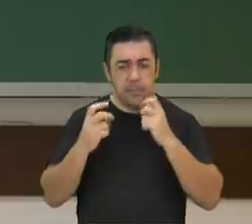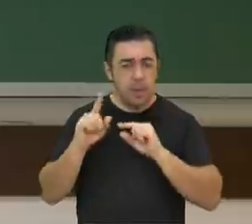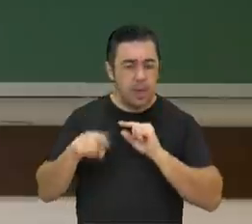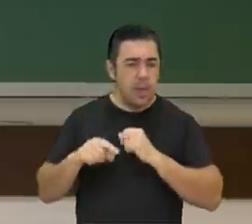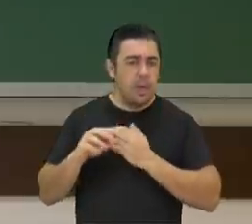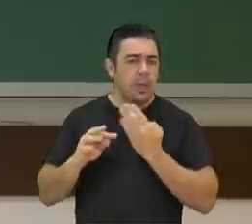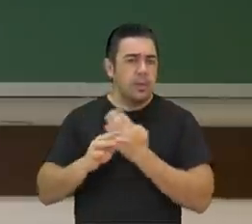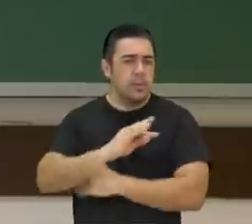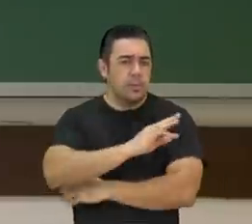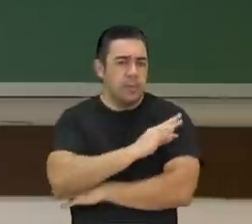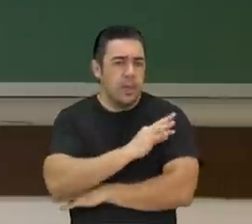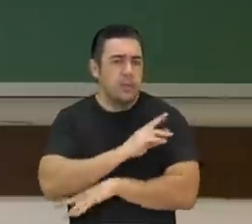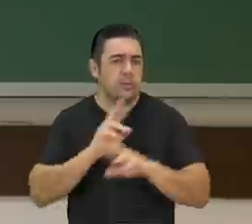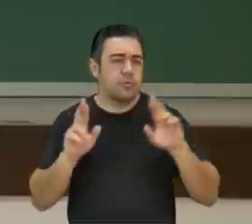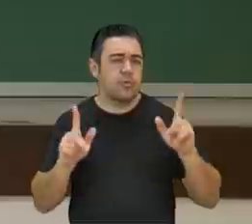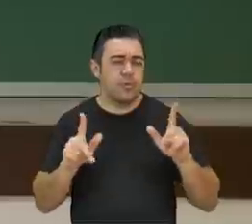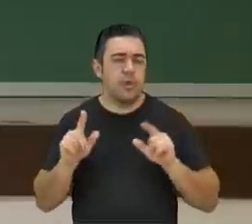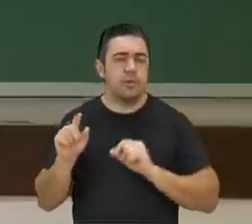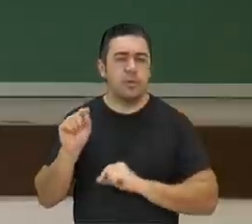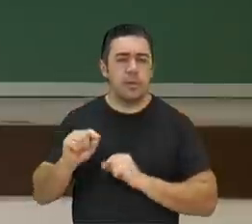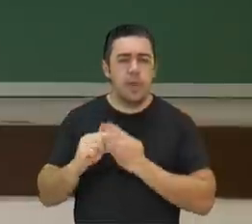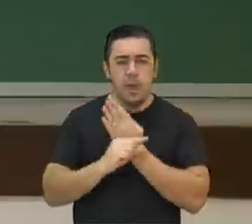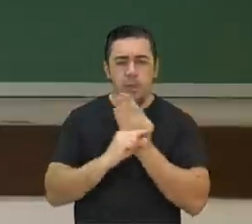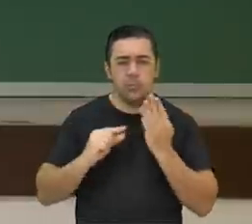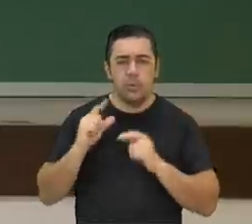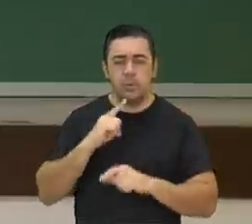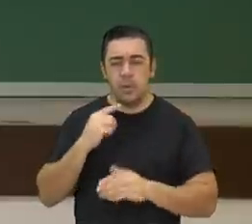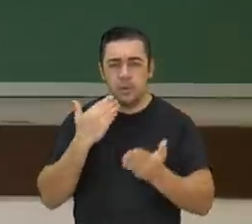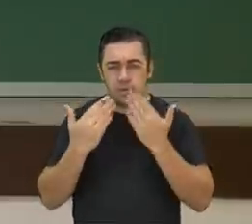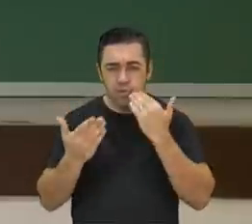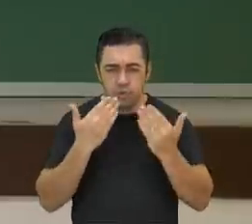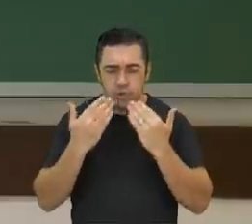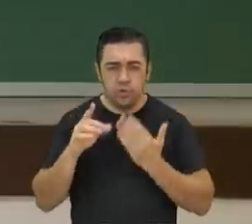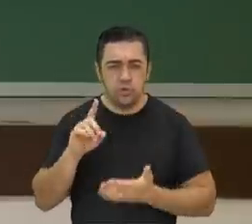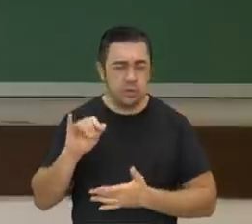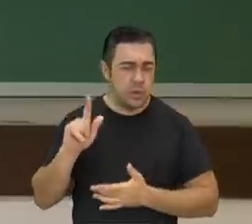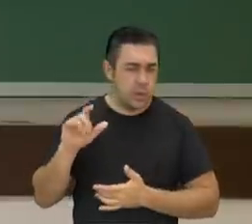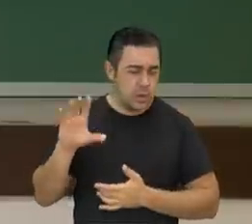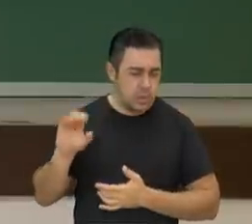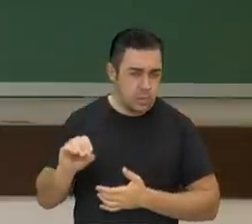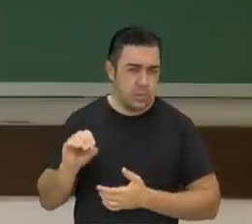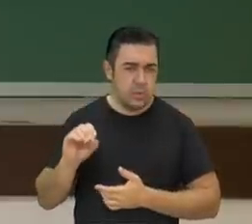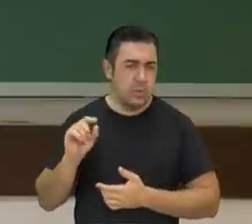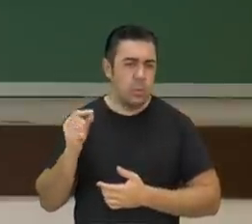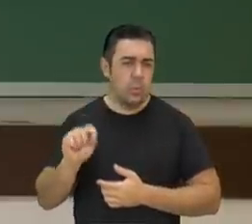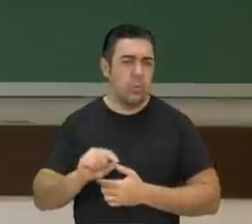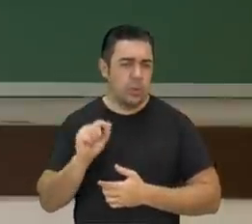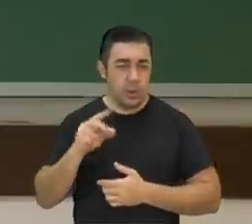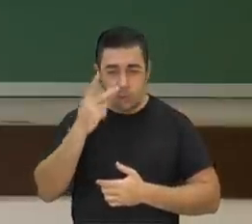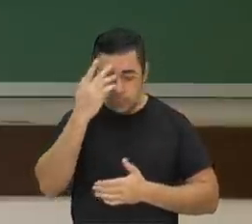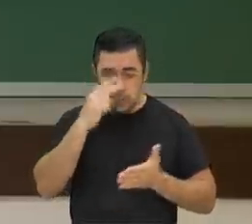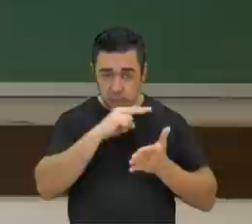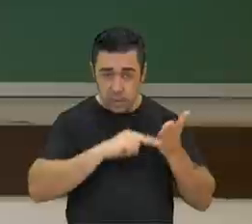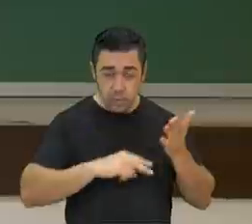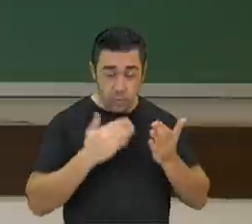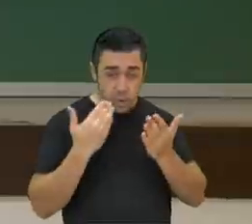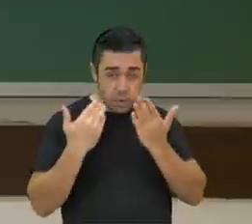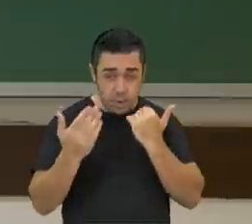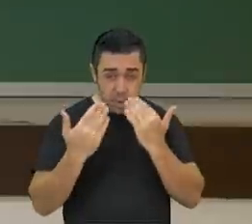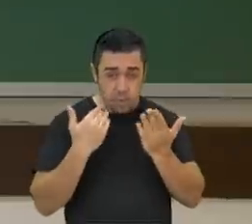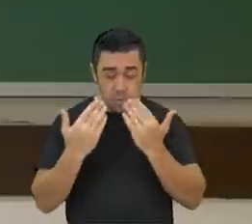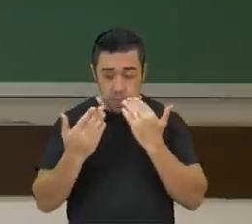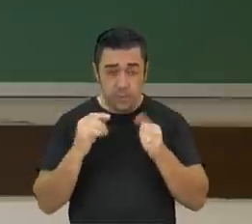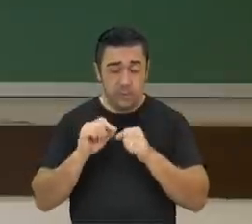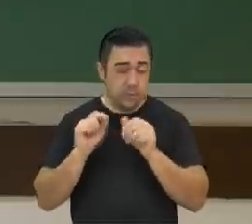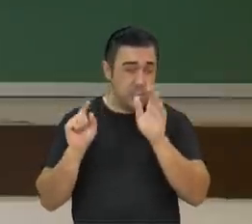técnica diferenciada dos escritores. Eles trazem ali um diálogo, né? Coloca o leitor para interagir